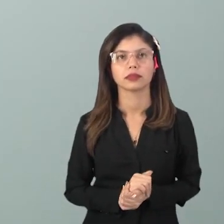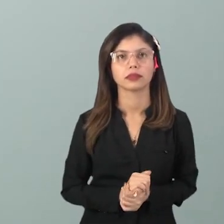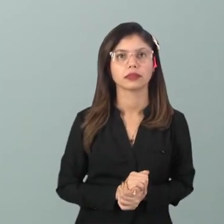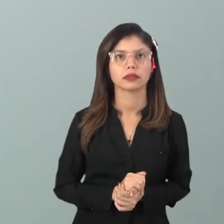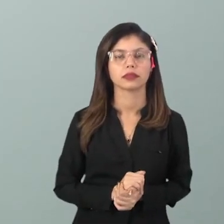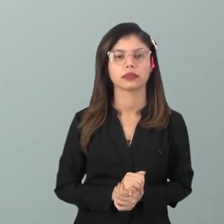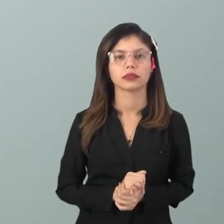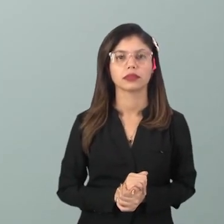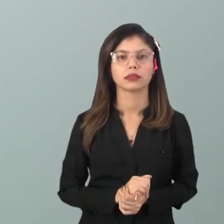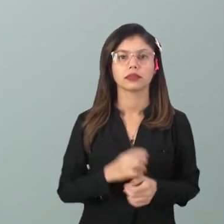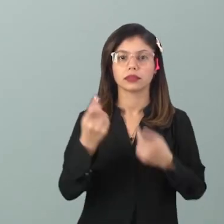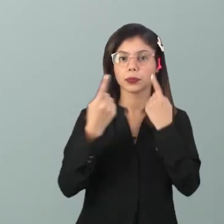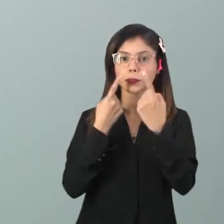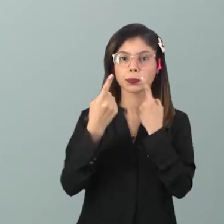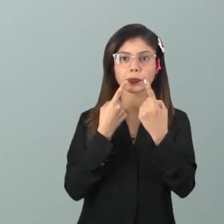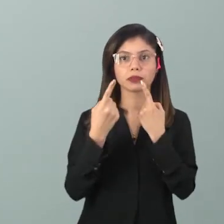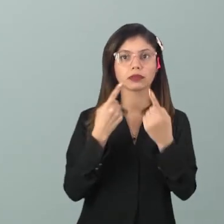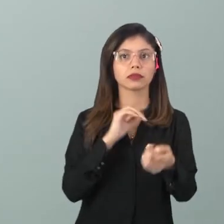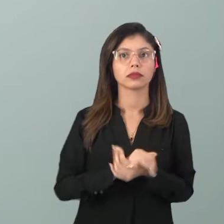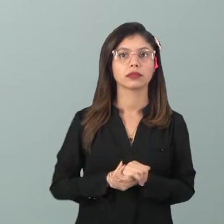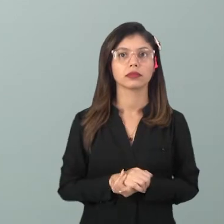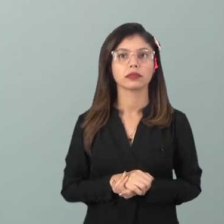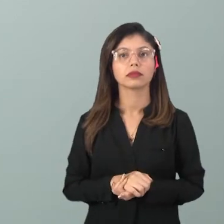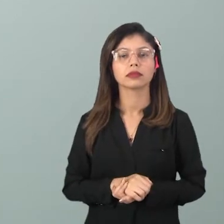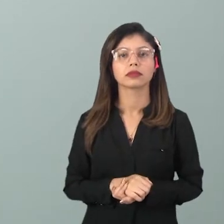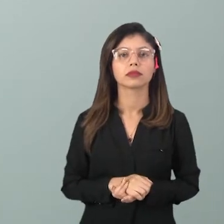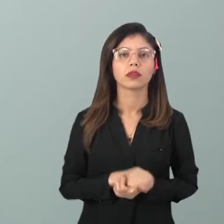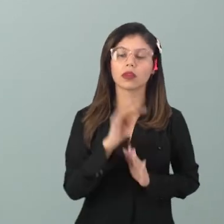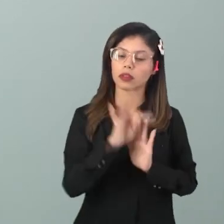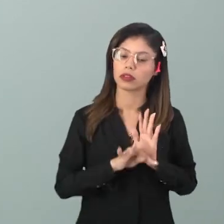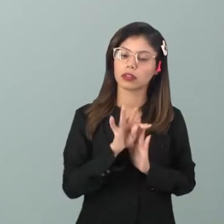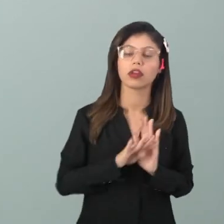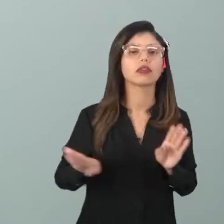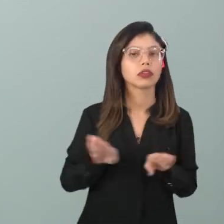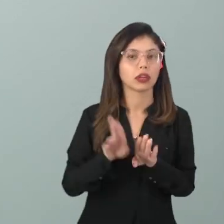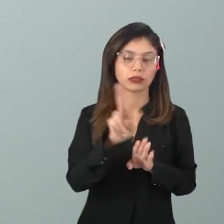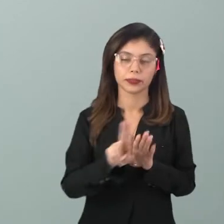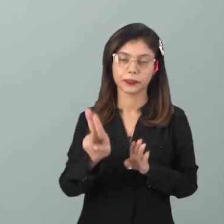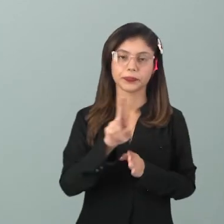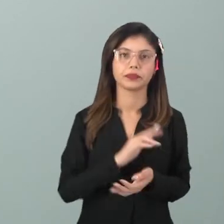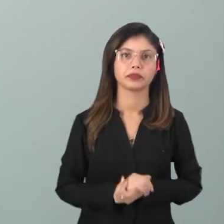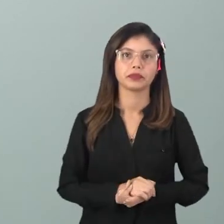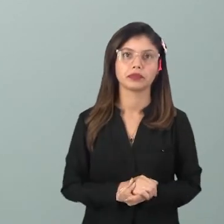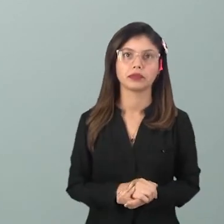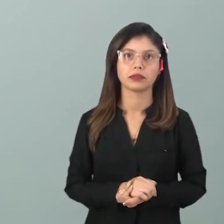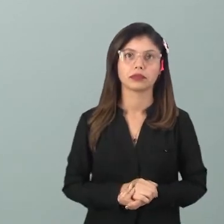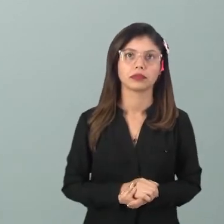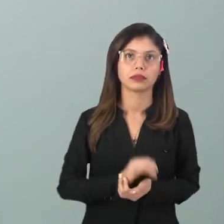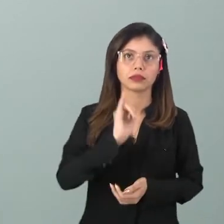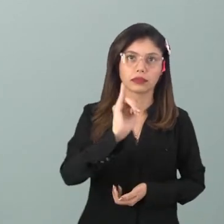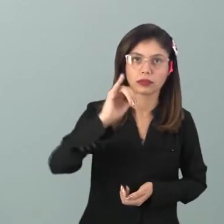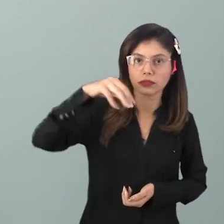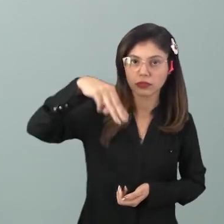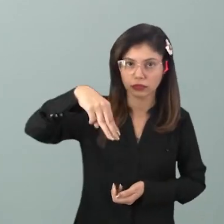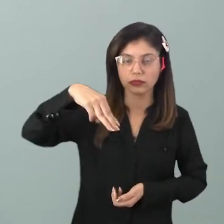intertextualidade, né, do texto que dialoga com o texto que está usando da intertextualidade. E